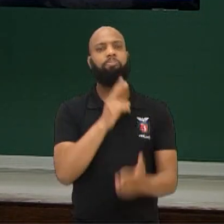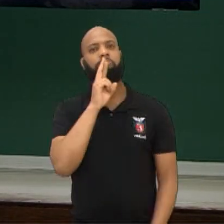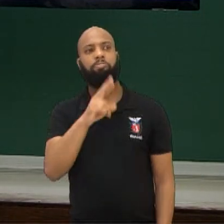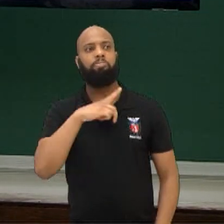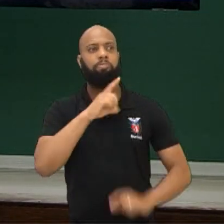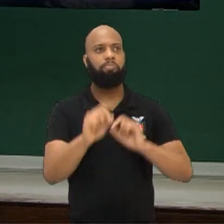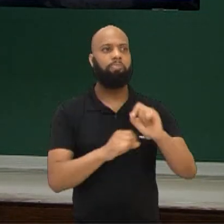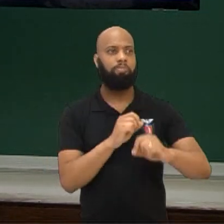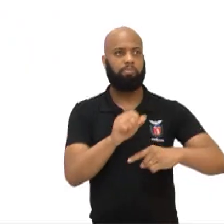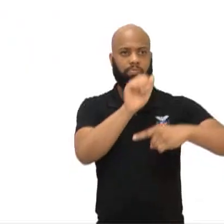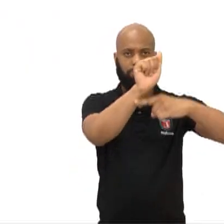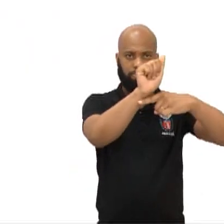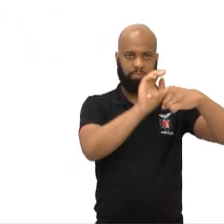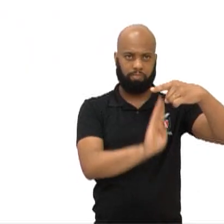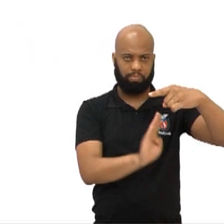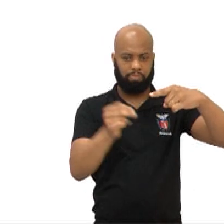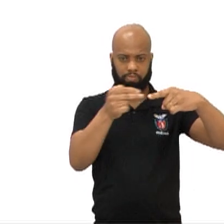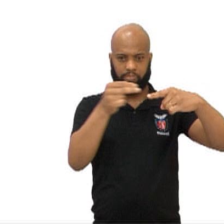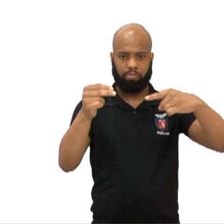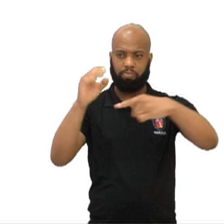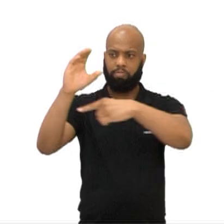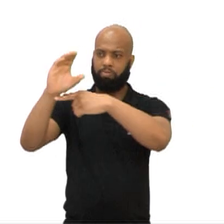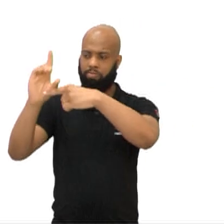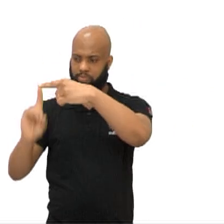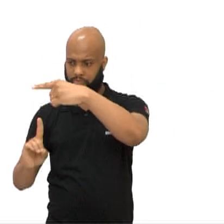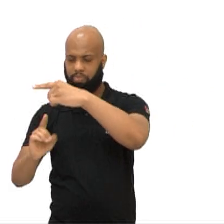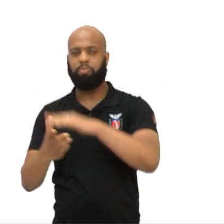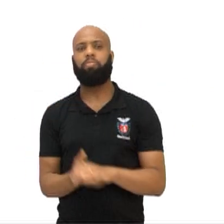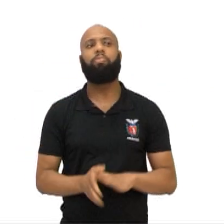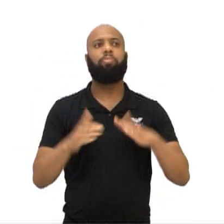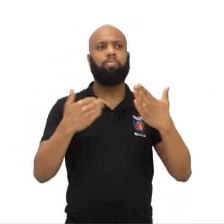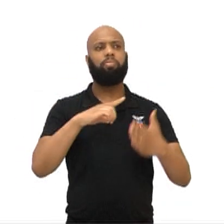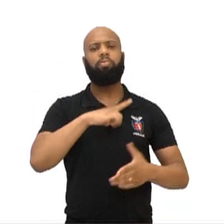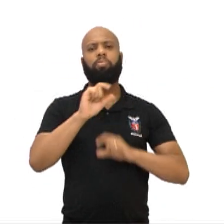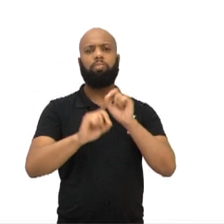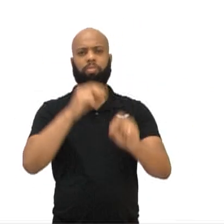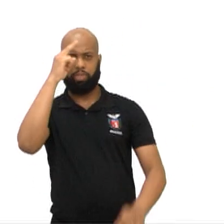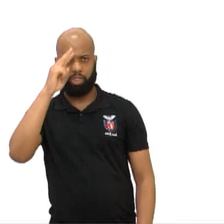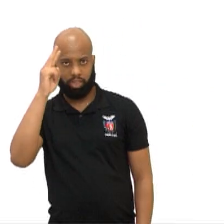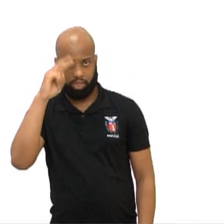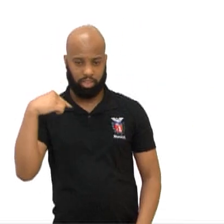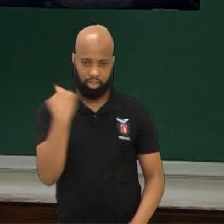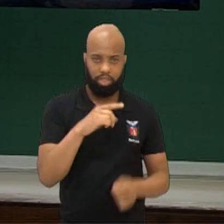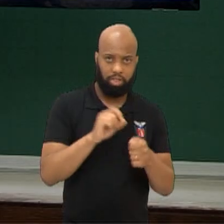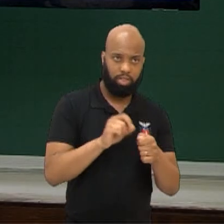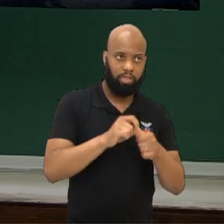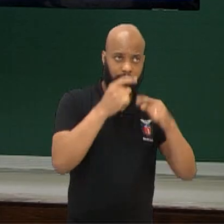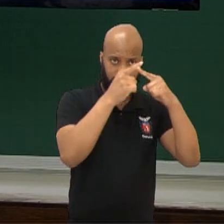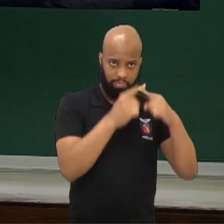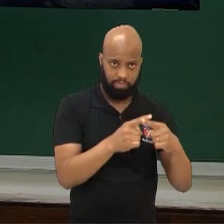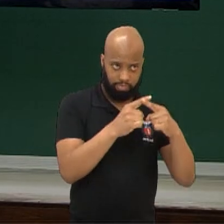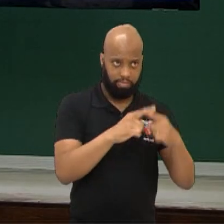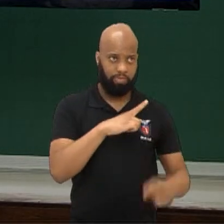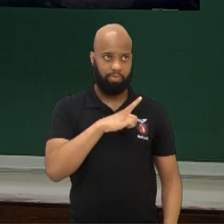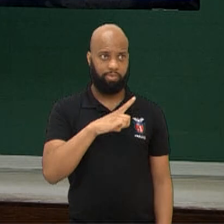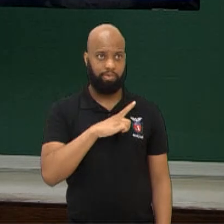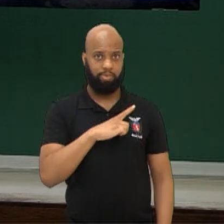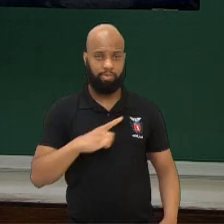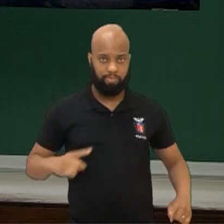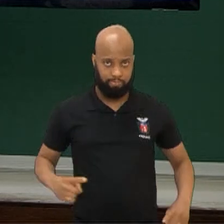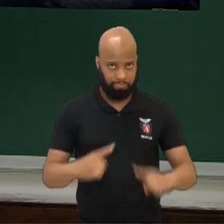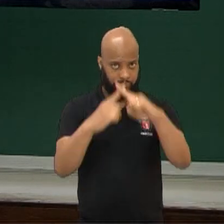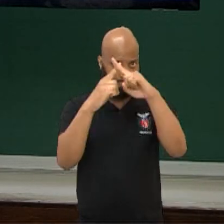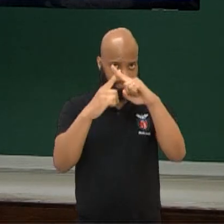proporção AB igual a CD. Então, lembra que a gente faz a multiplicação em